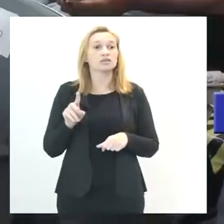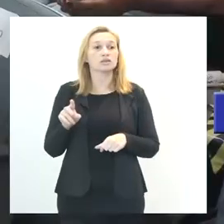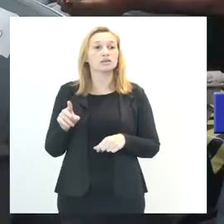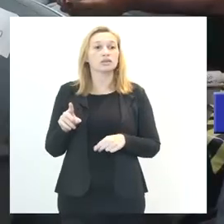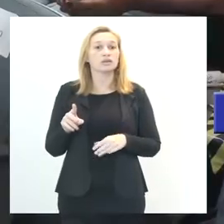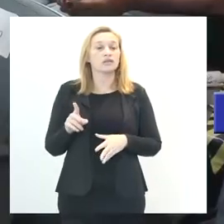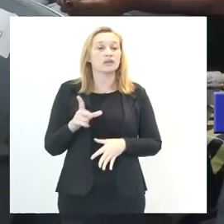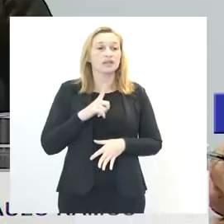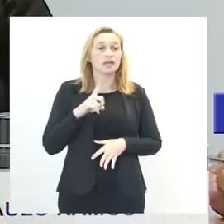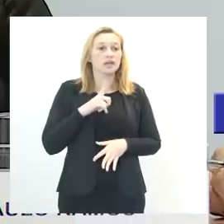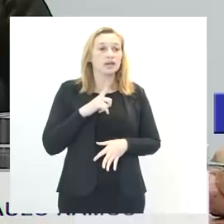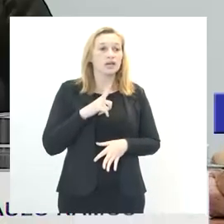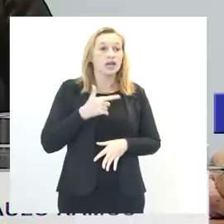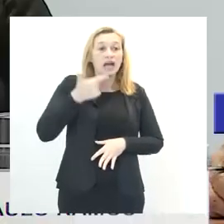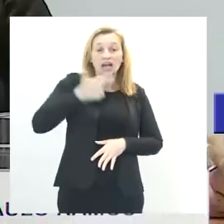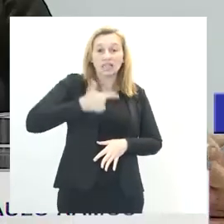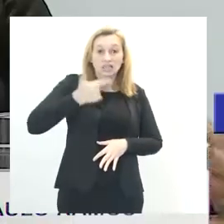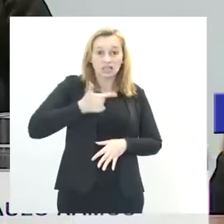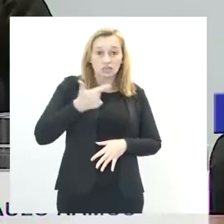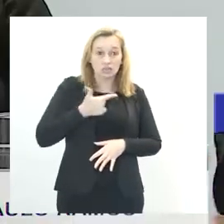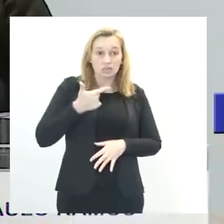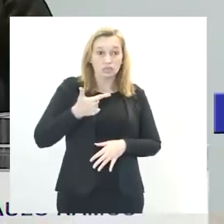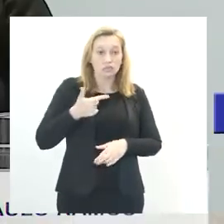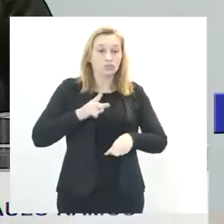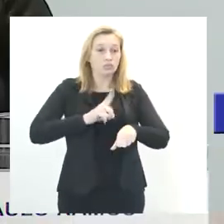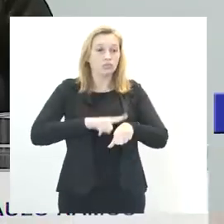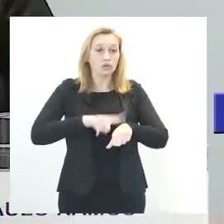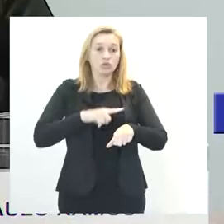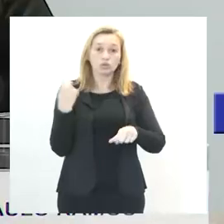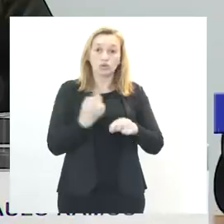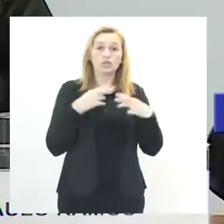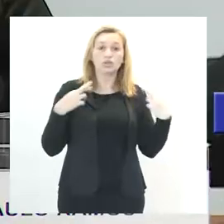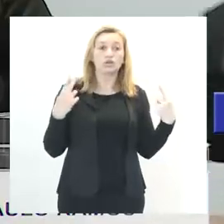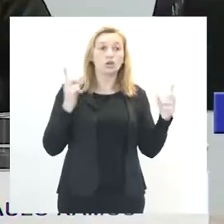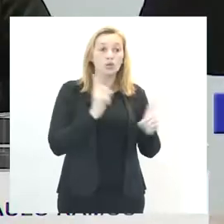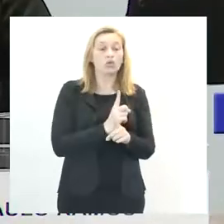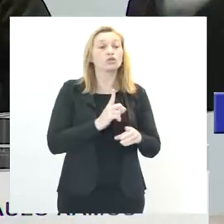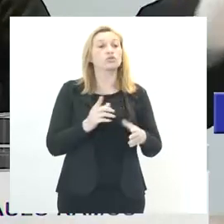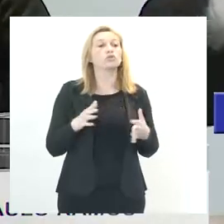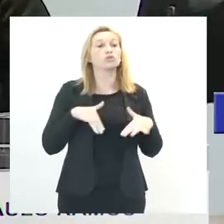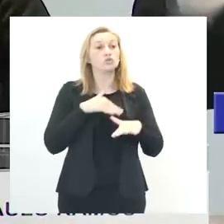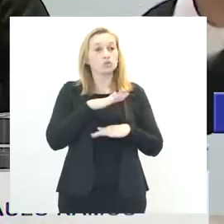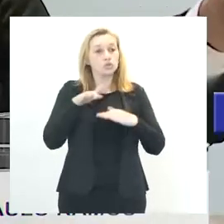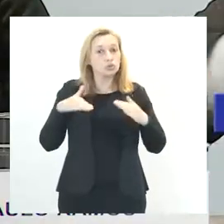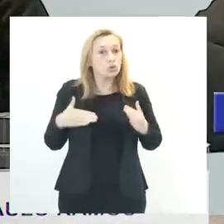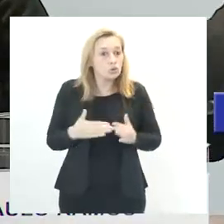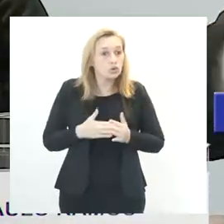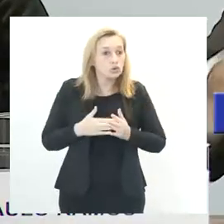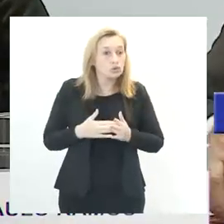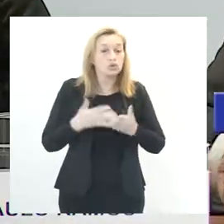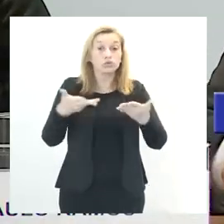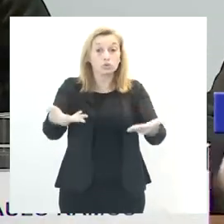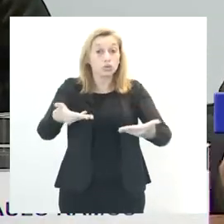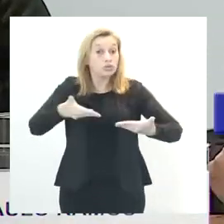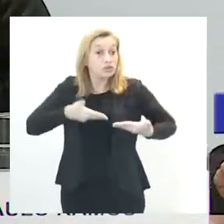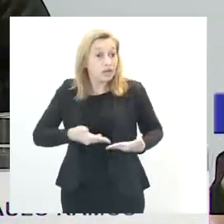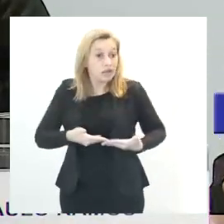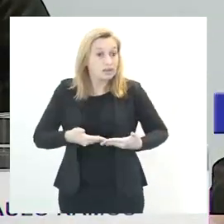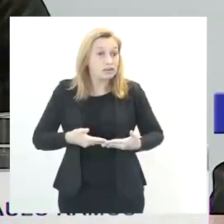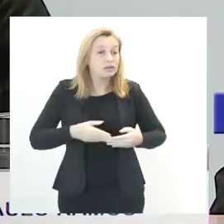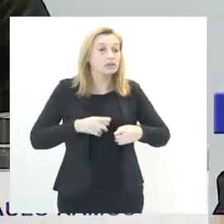é a segunda parte desse nosso encontro então estão todos igualmente convidados